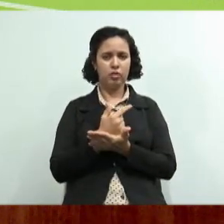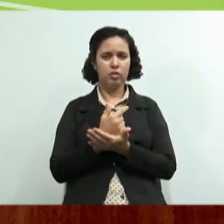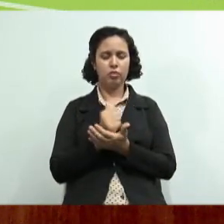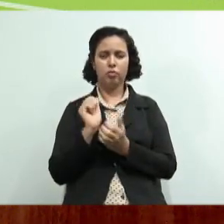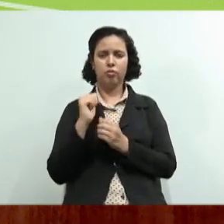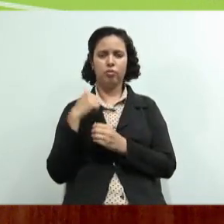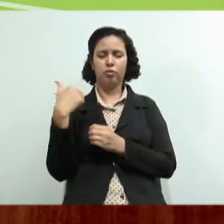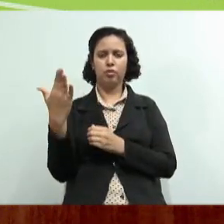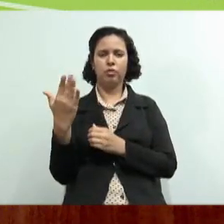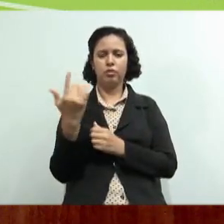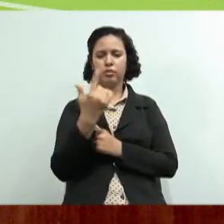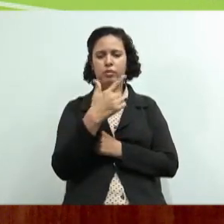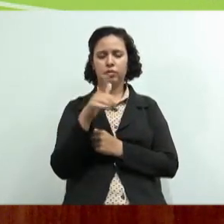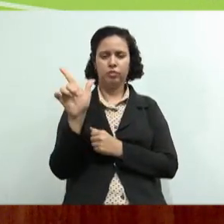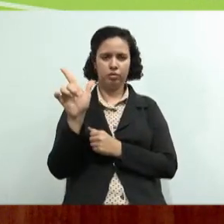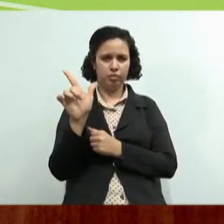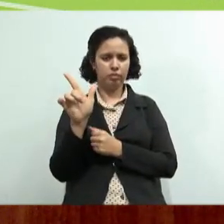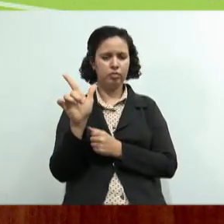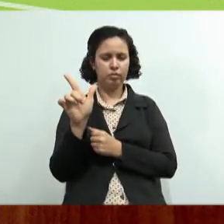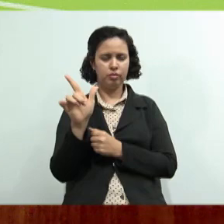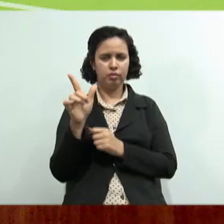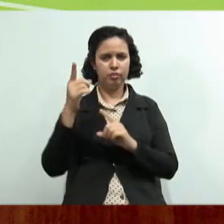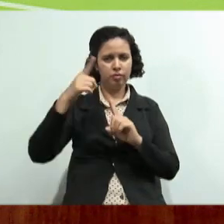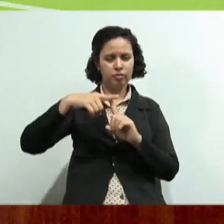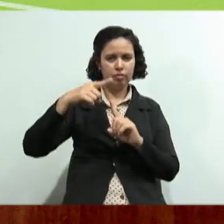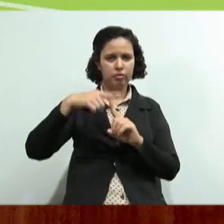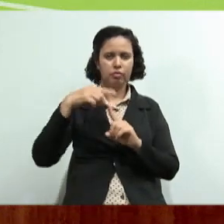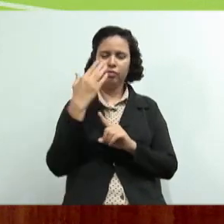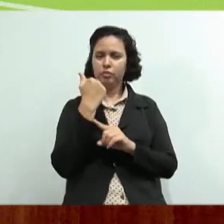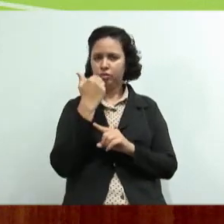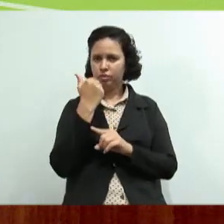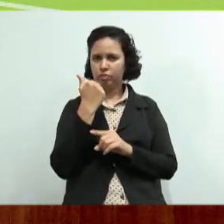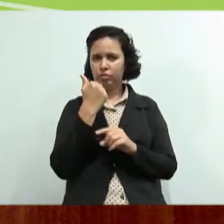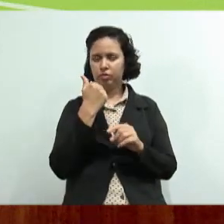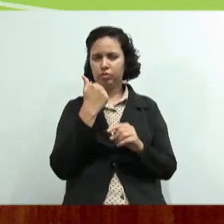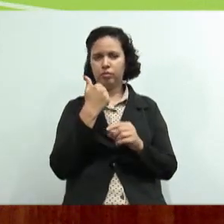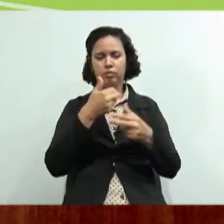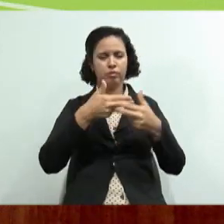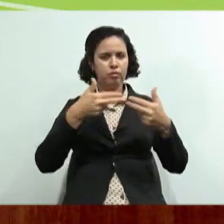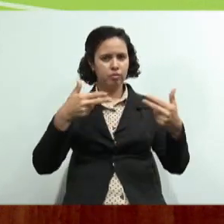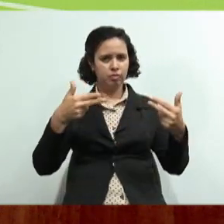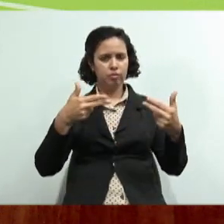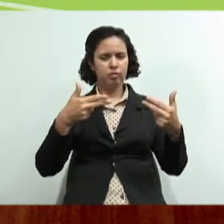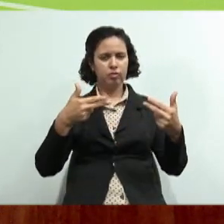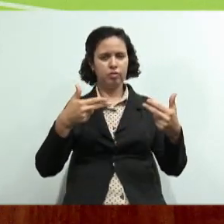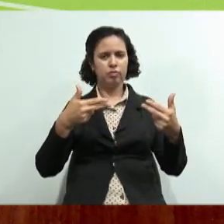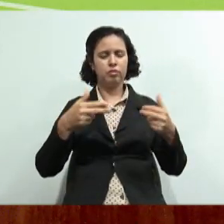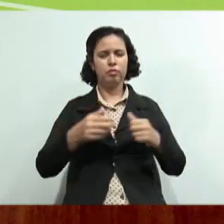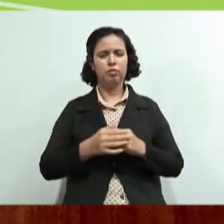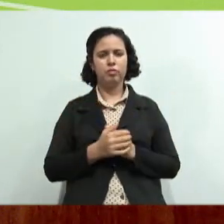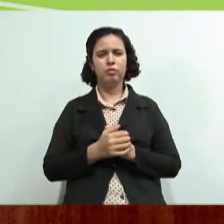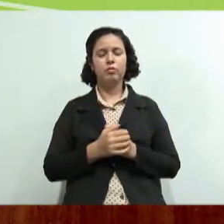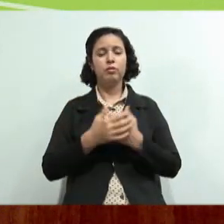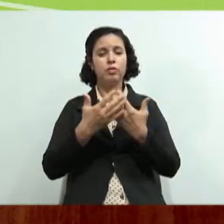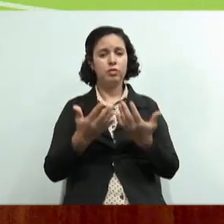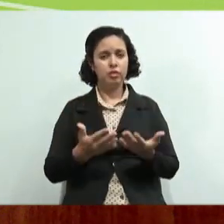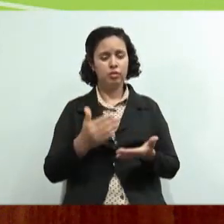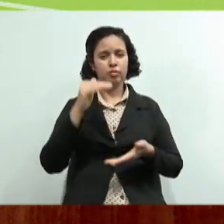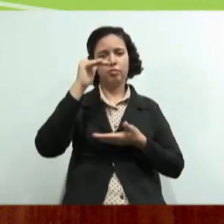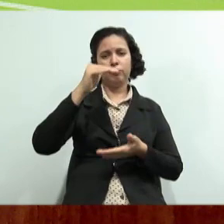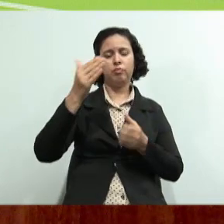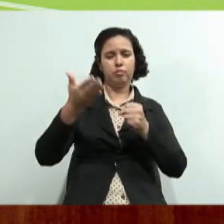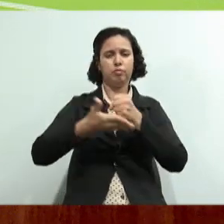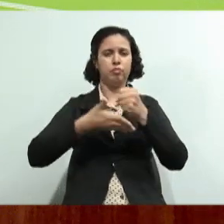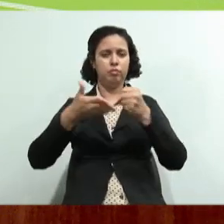é um tipo de alimento que varia de acordo com as classes sociais. Mas a cesta básica do brasileiro, ela